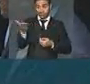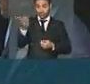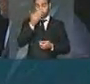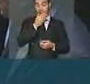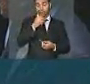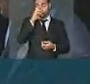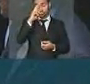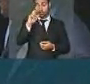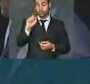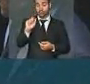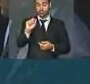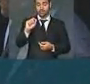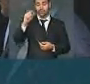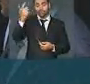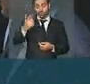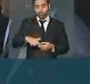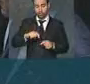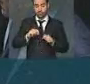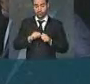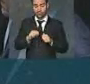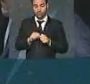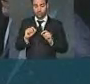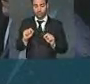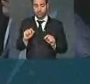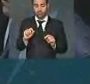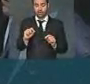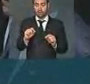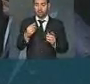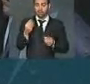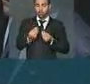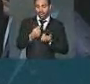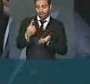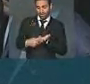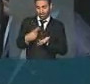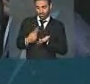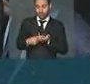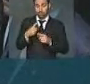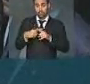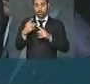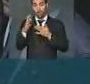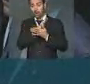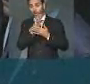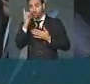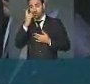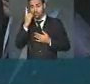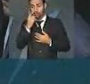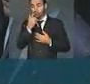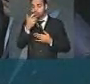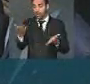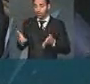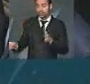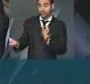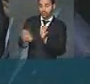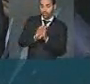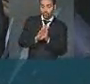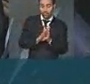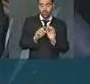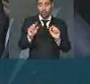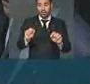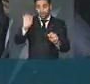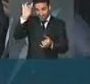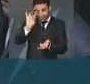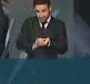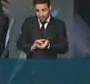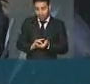reproduzir novamente a base desse acordo porque alguns parlamentares acabaram de chegar o que que de